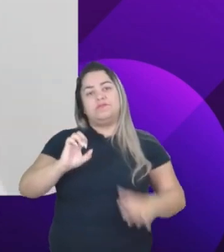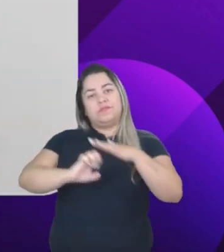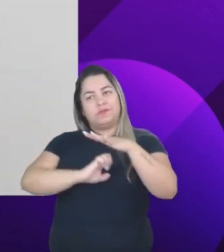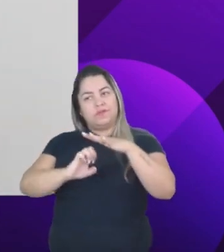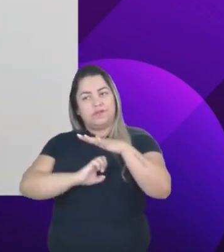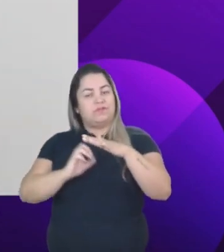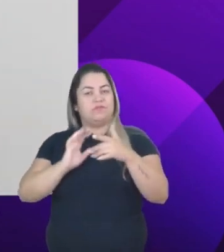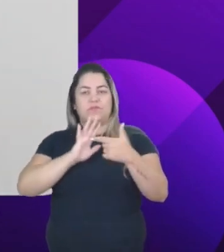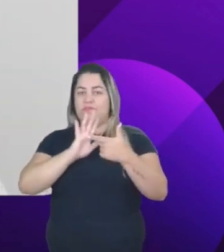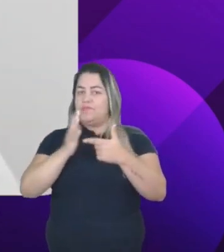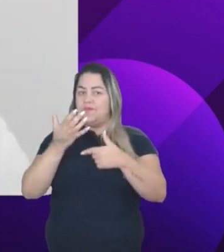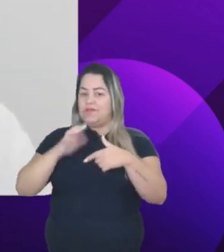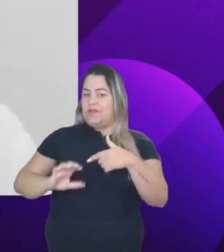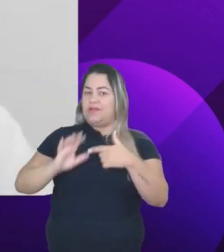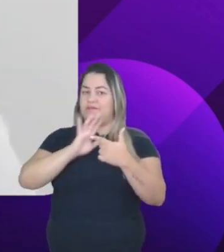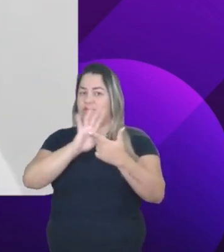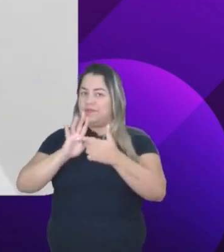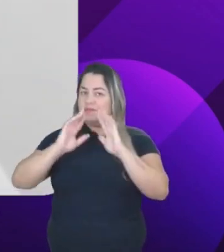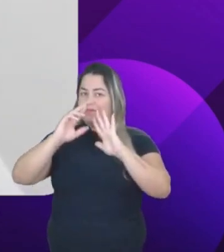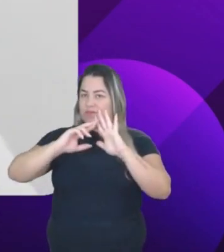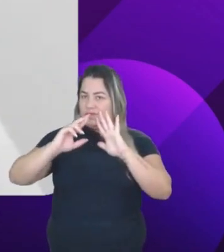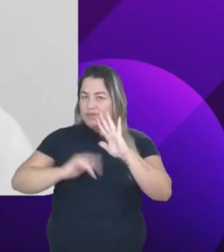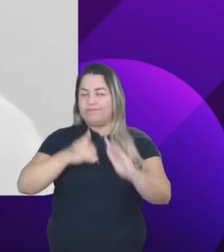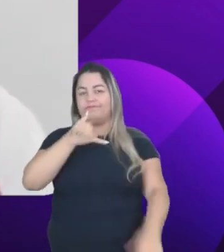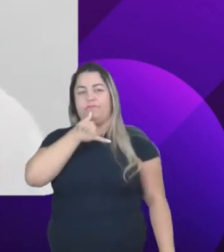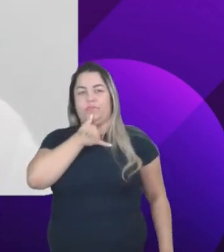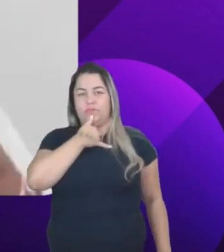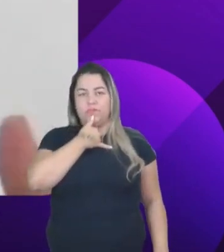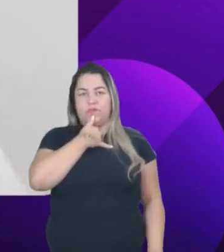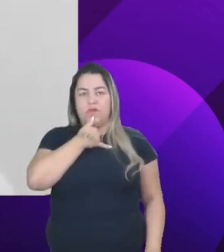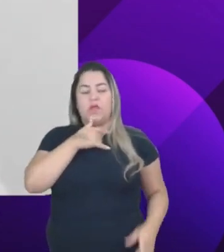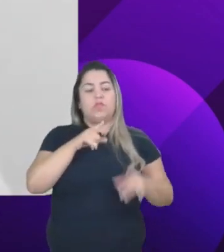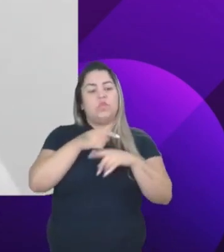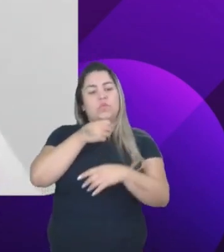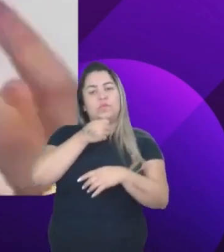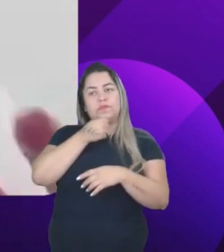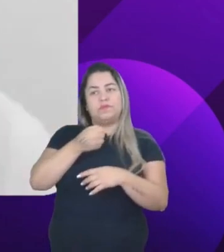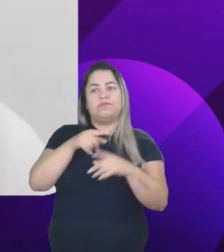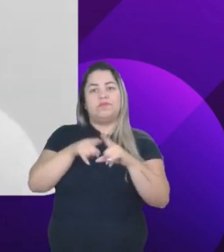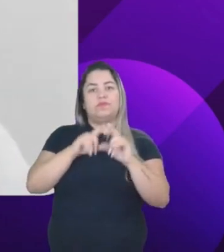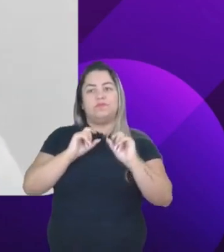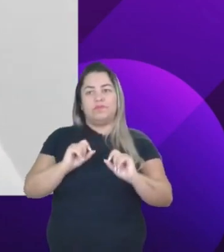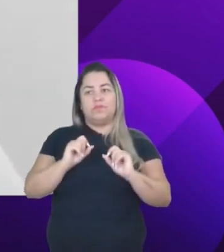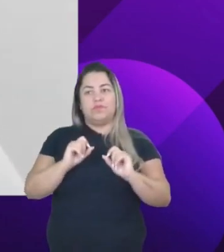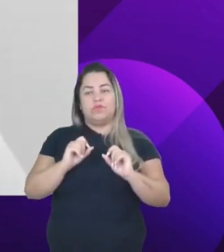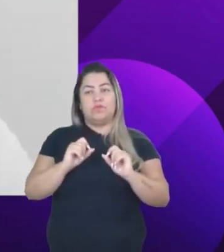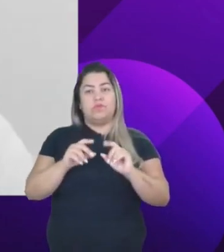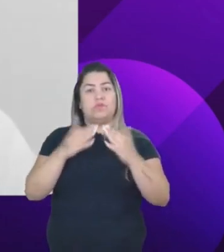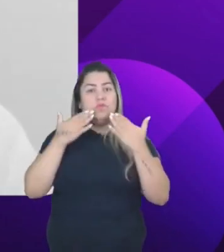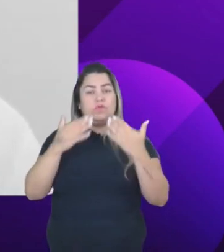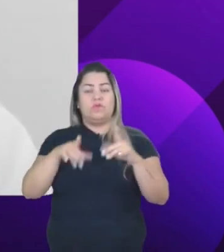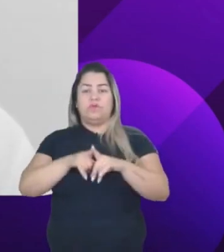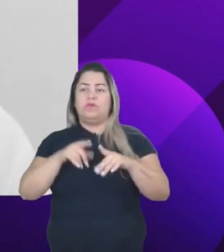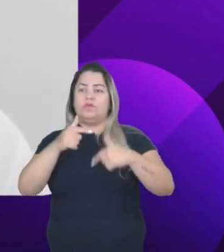não querem apresentar os seus relatórios. Porque a gente sabe, infelizmente, gente, numa entrevista de emprego, principalmente de empresa privada,